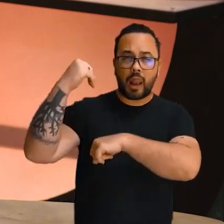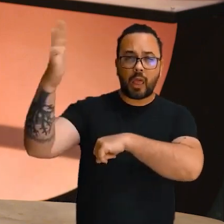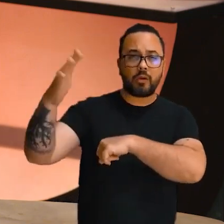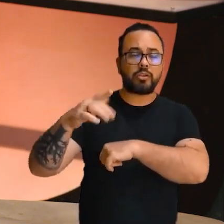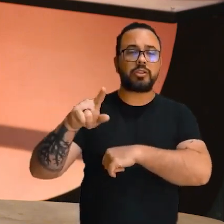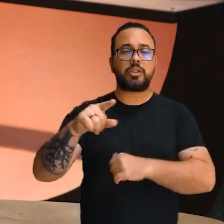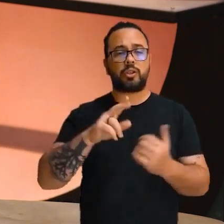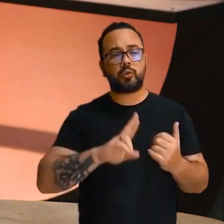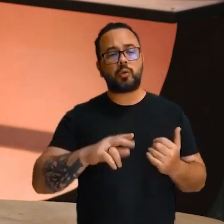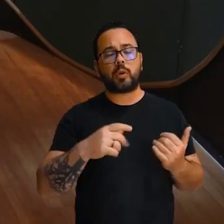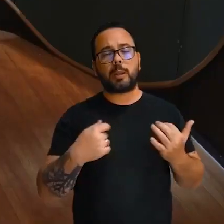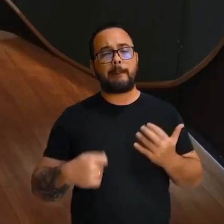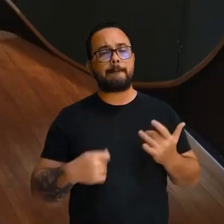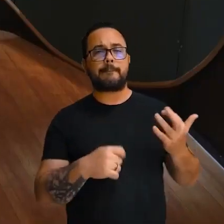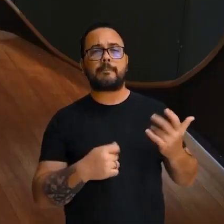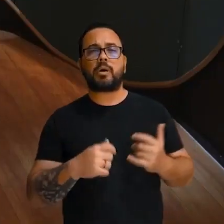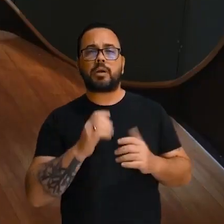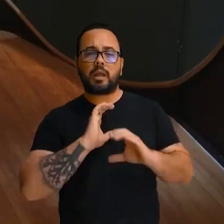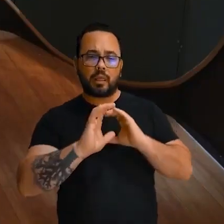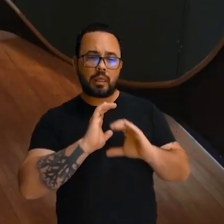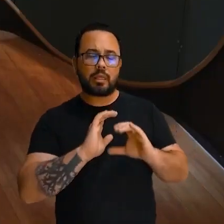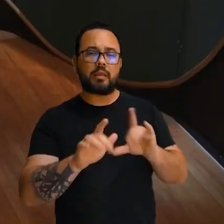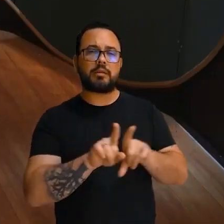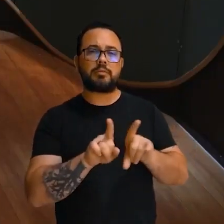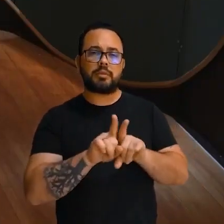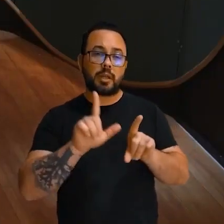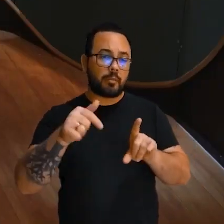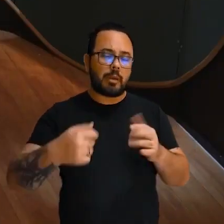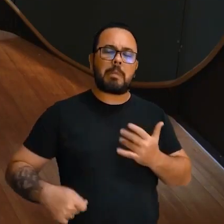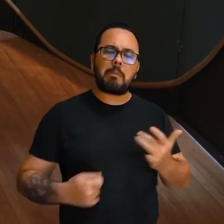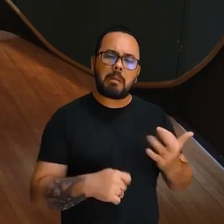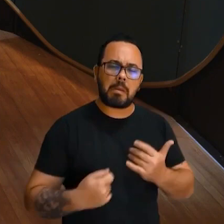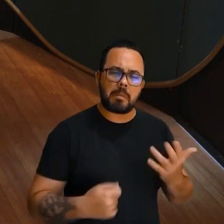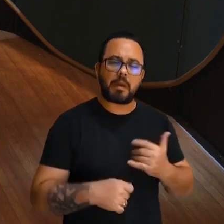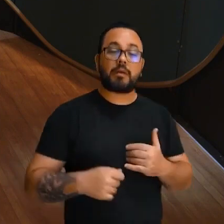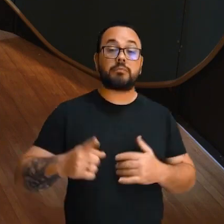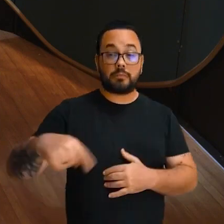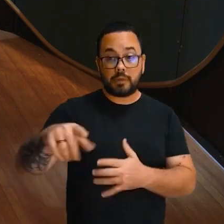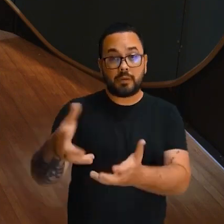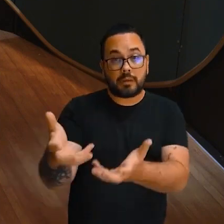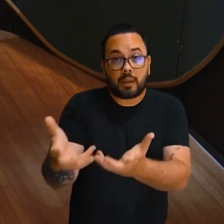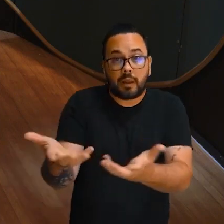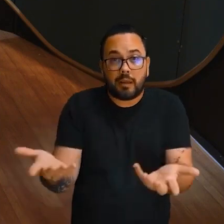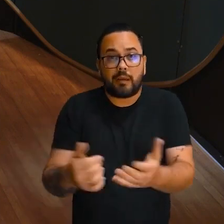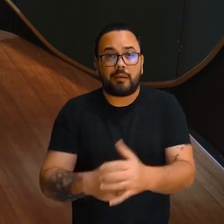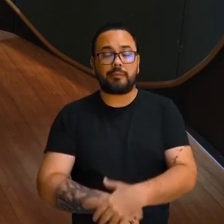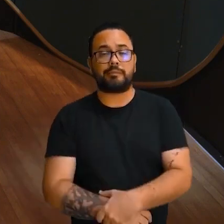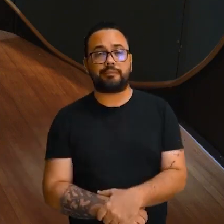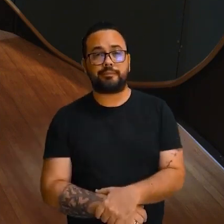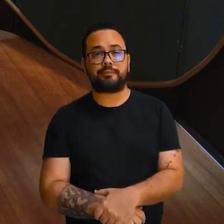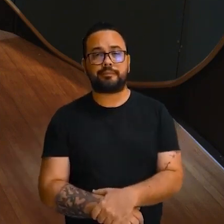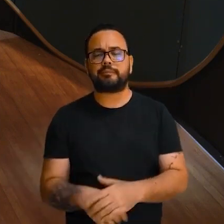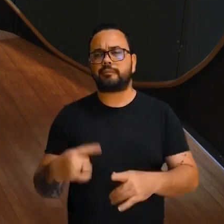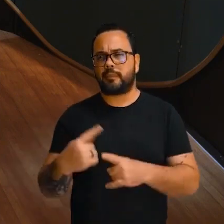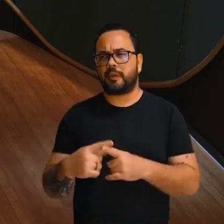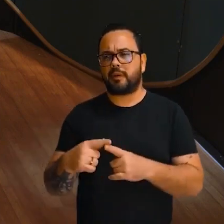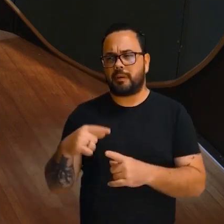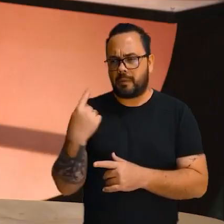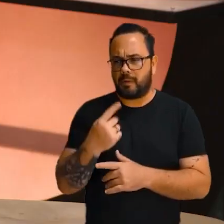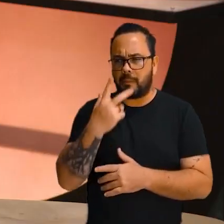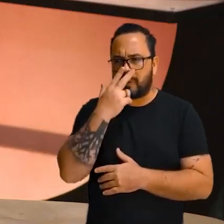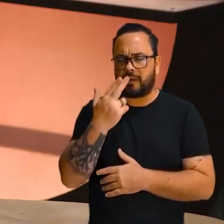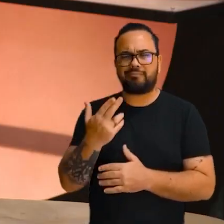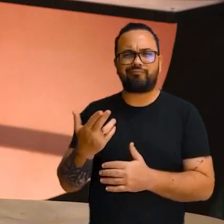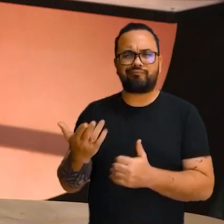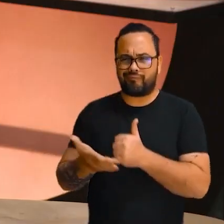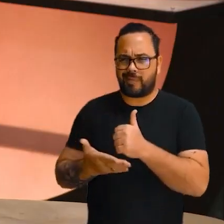Linda, eu cantando e depois tinha solo. Uhum. Cara, mas é isso que eles querem, sabe? É isso. É, porque às vezes o que entendeu? É batido pra gente não